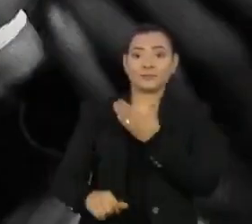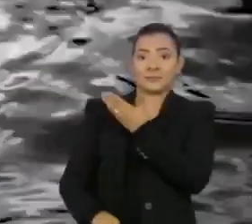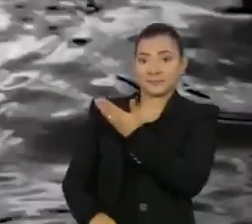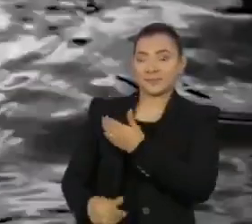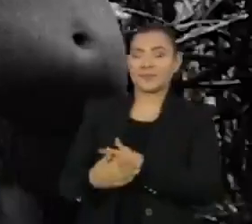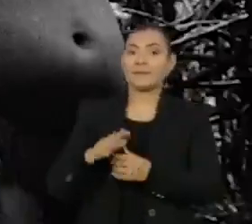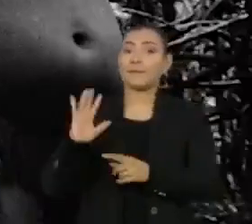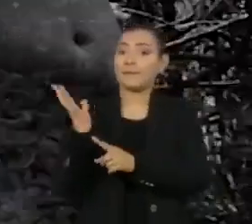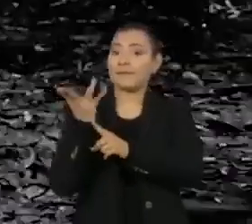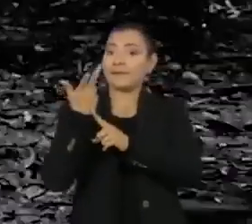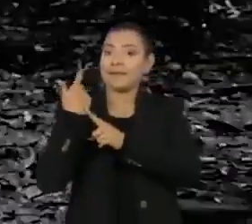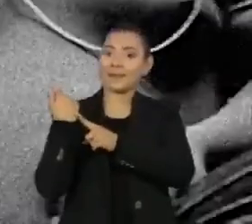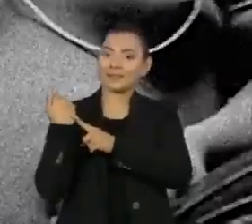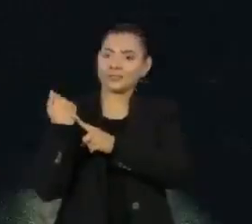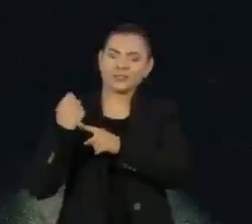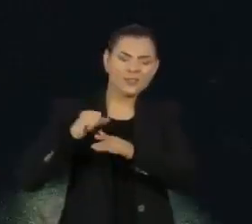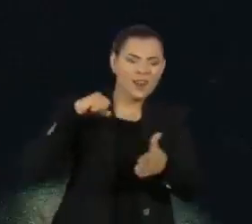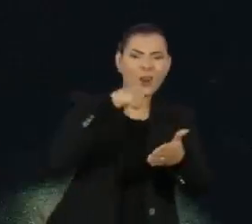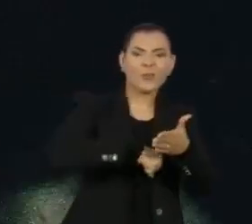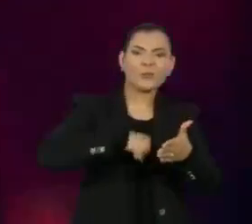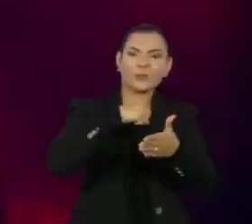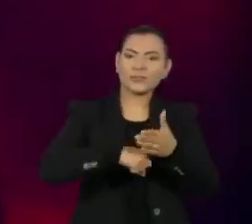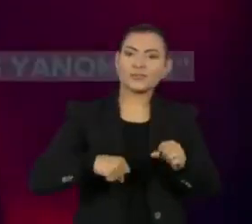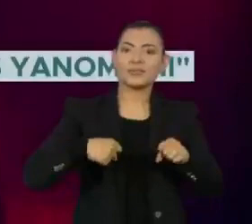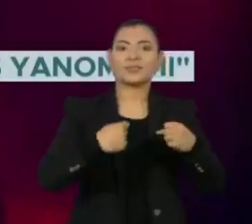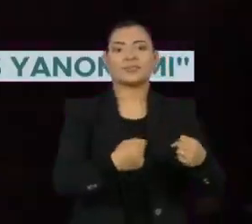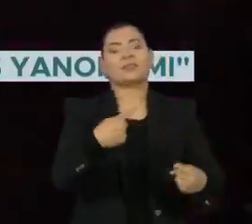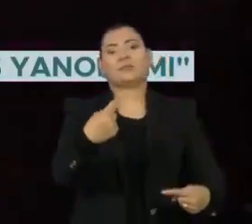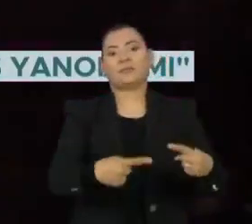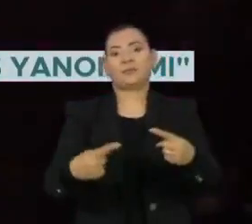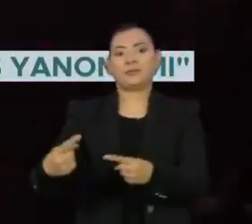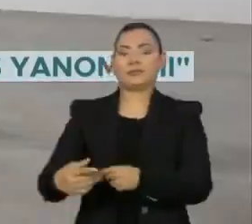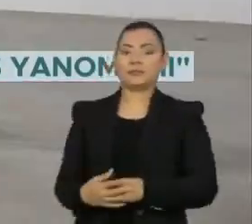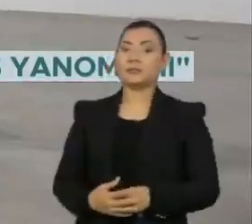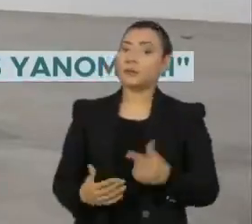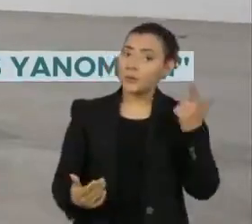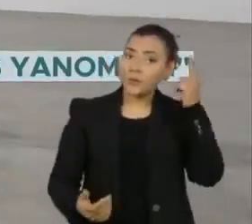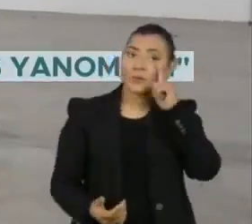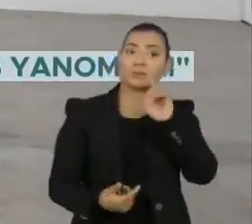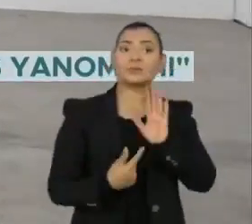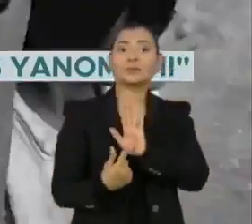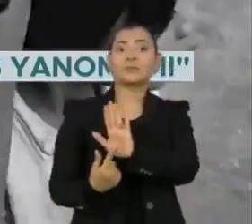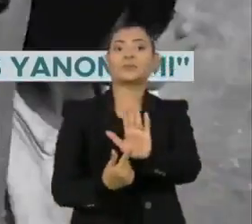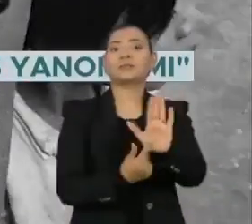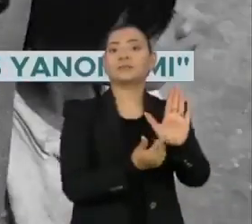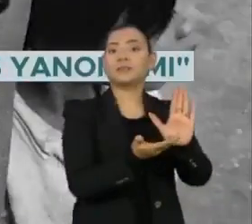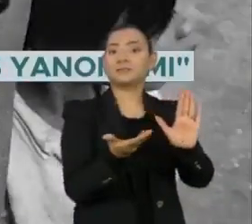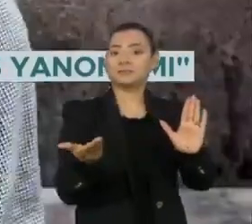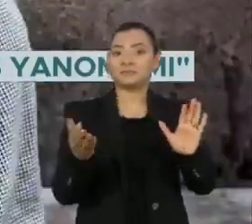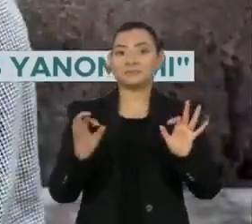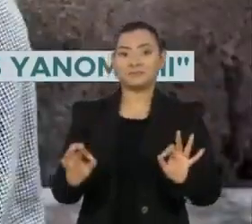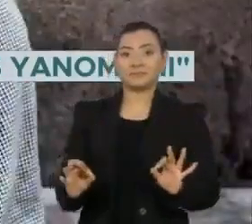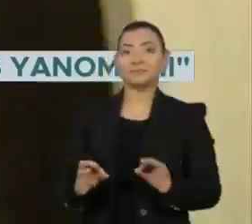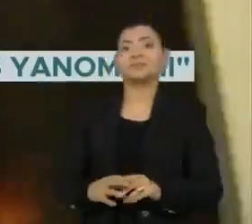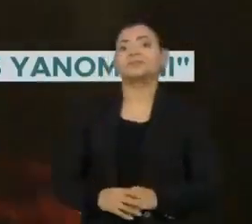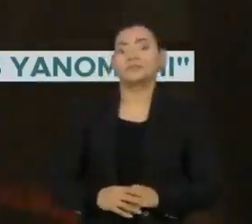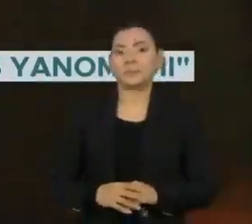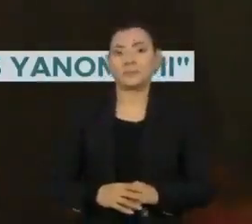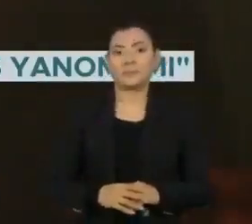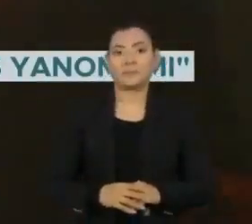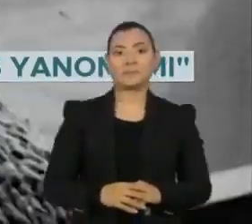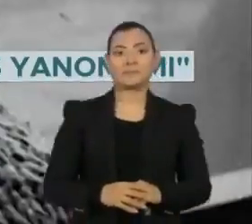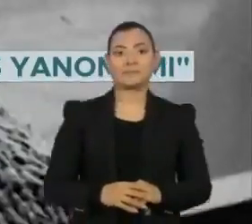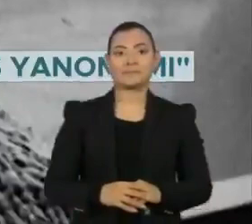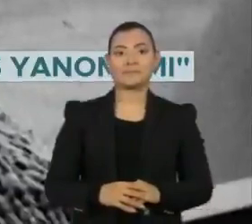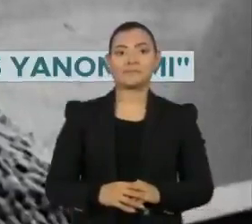transformou a arte em luta política. Consegui mostrar um pouco quem eram